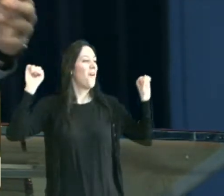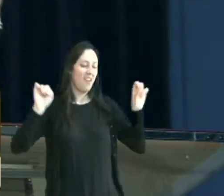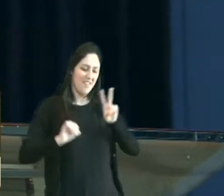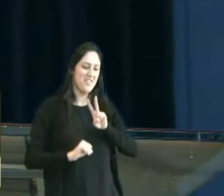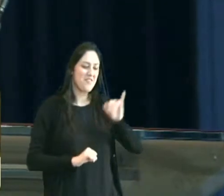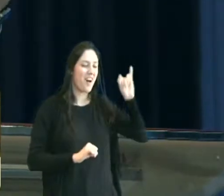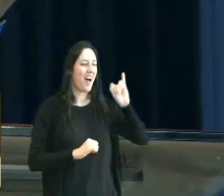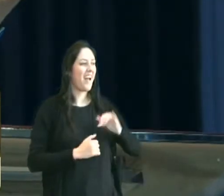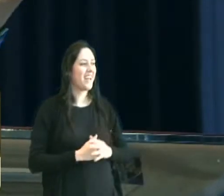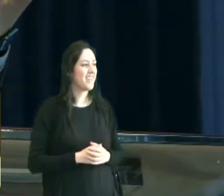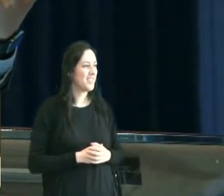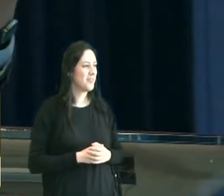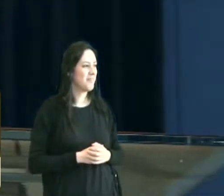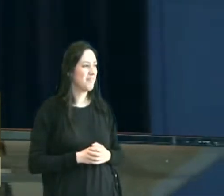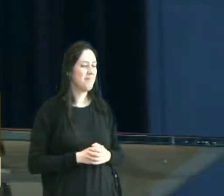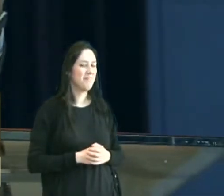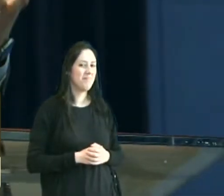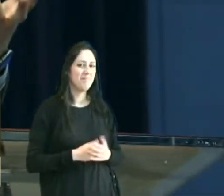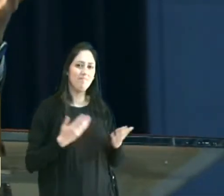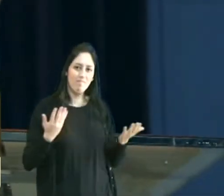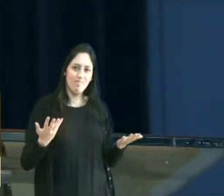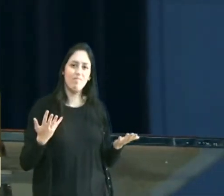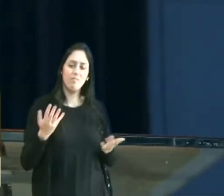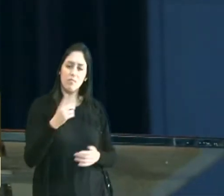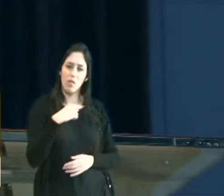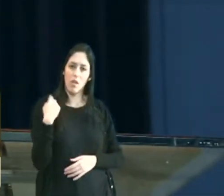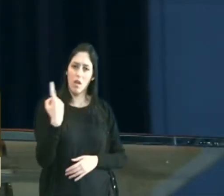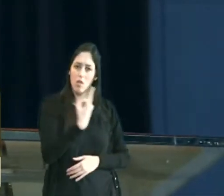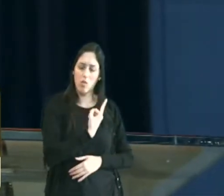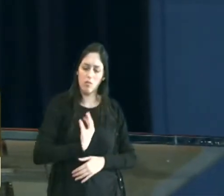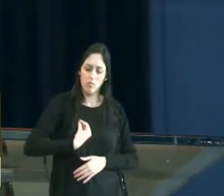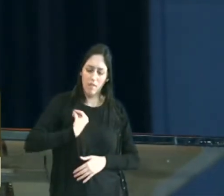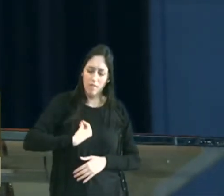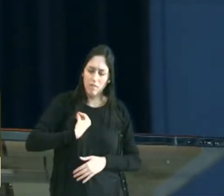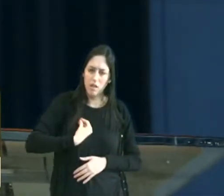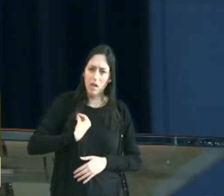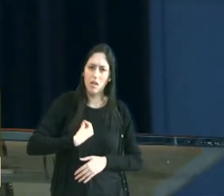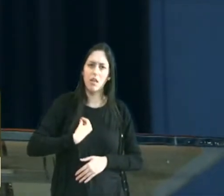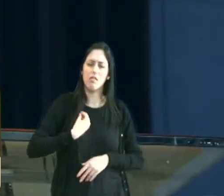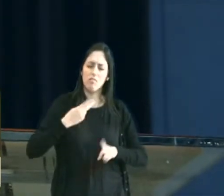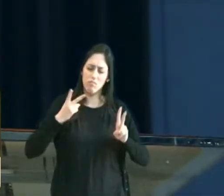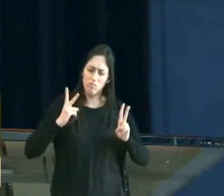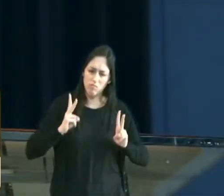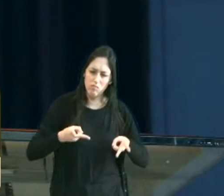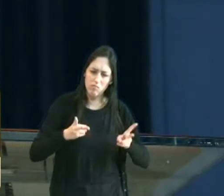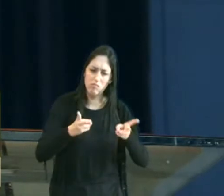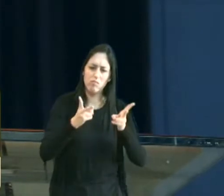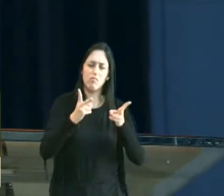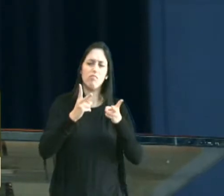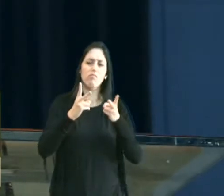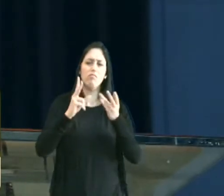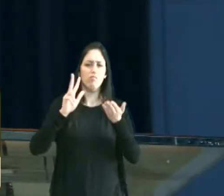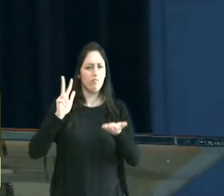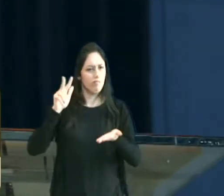Sabe, quando estamos recomeçando, quando estamos se reerguendo,